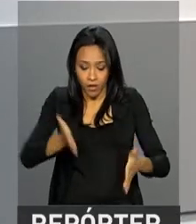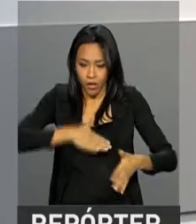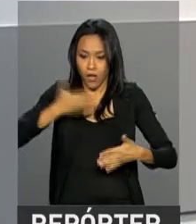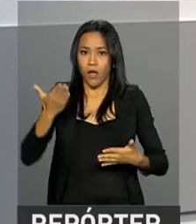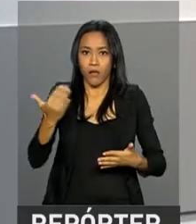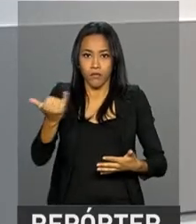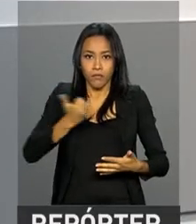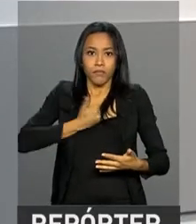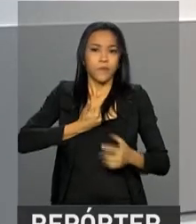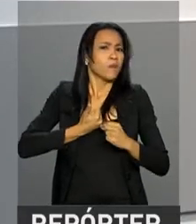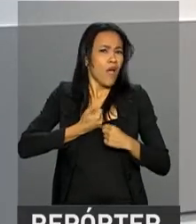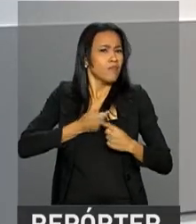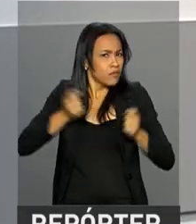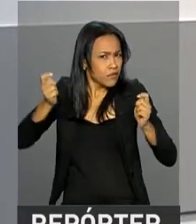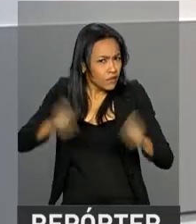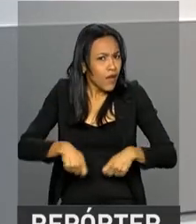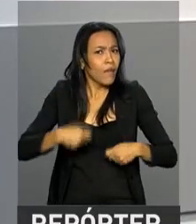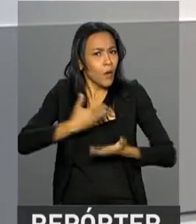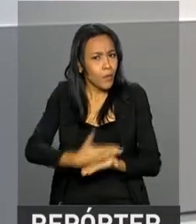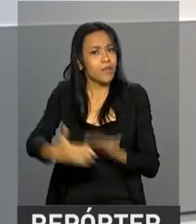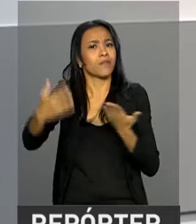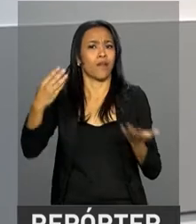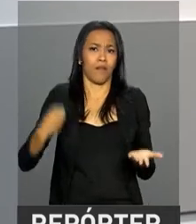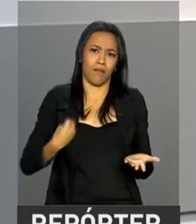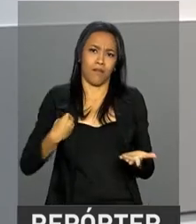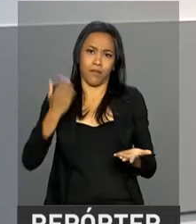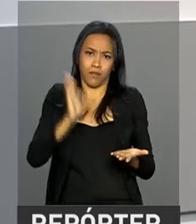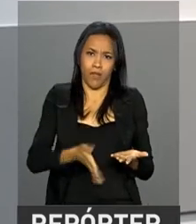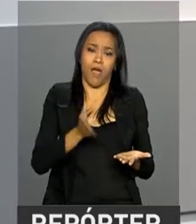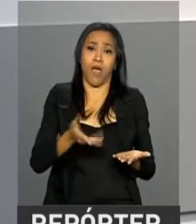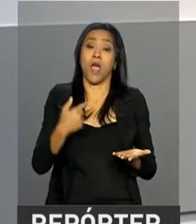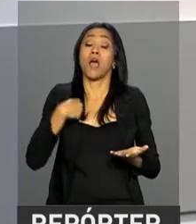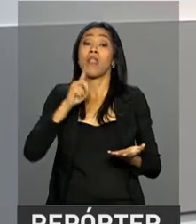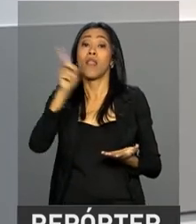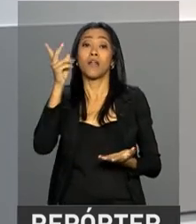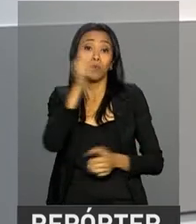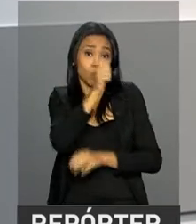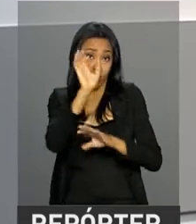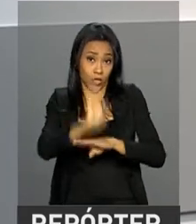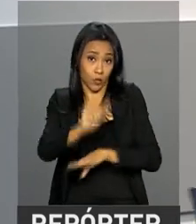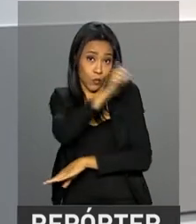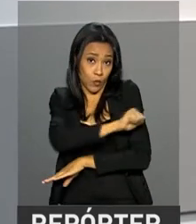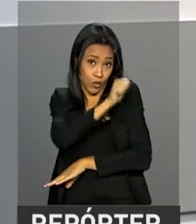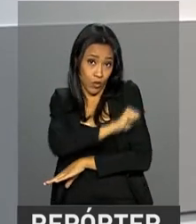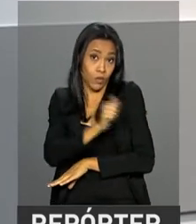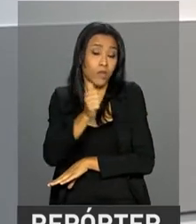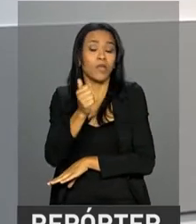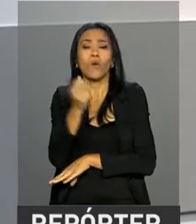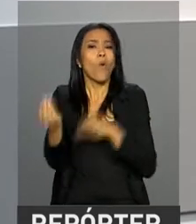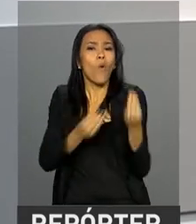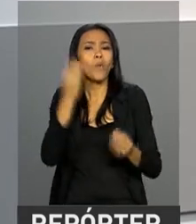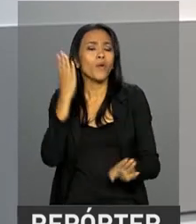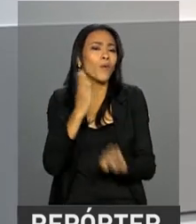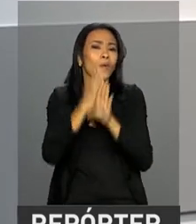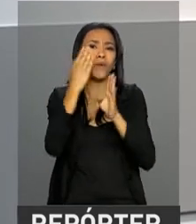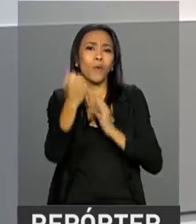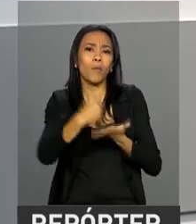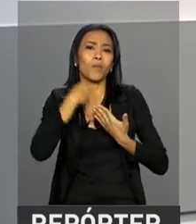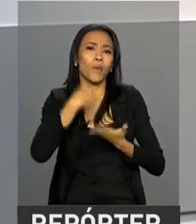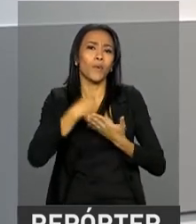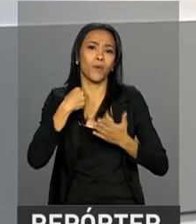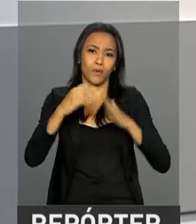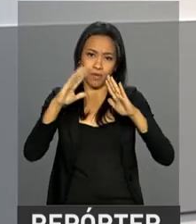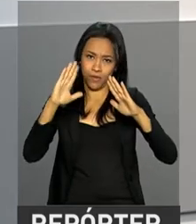da doença é possível recomeçar pacientes do sus no rio de janeiro contam como encontraram apoio na rede pública de